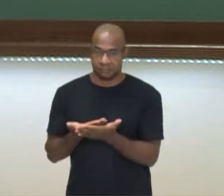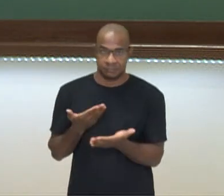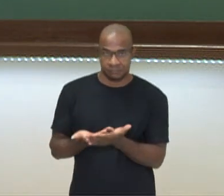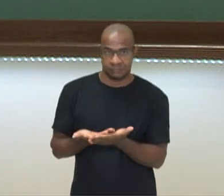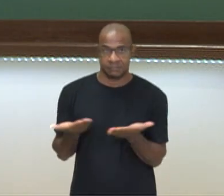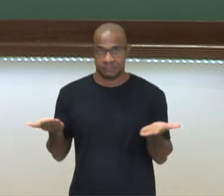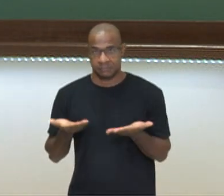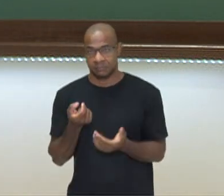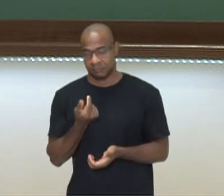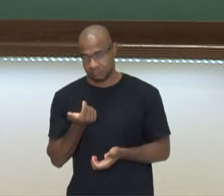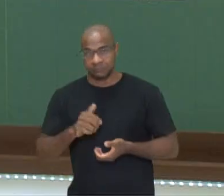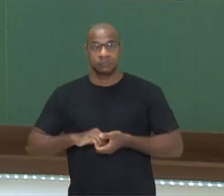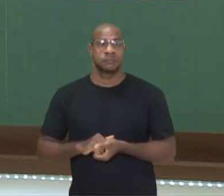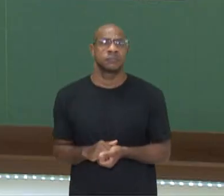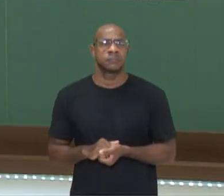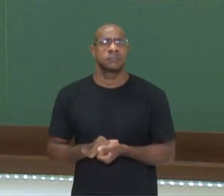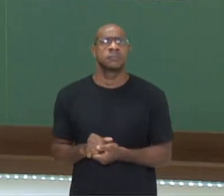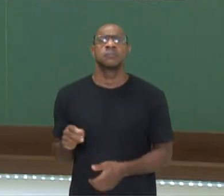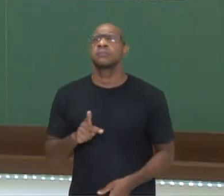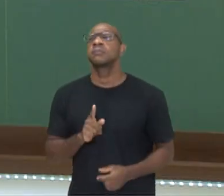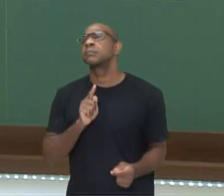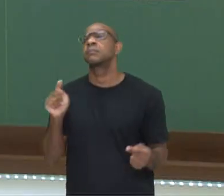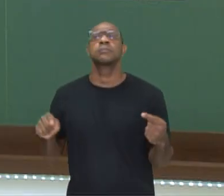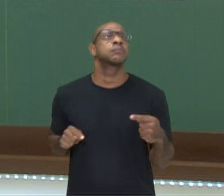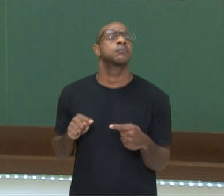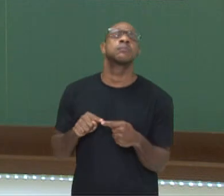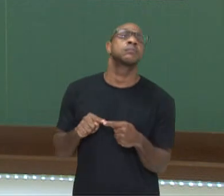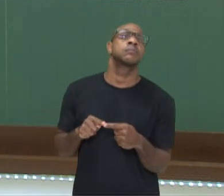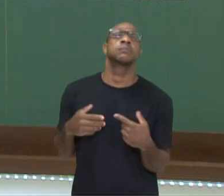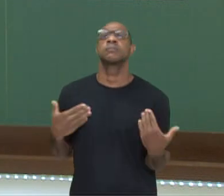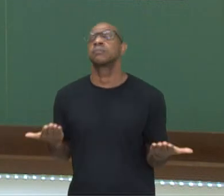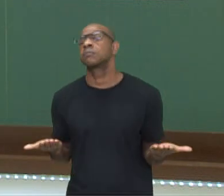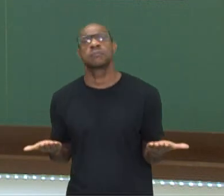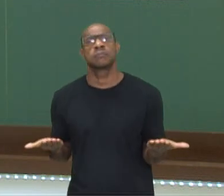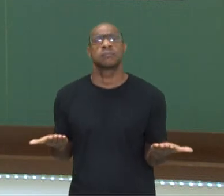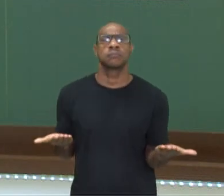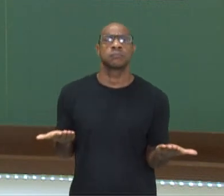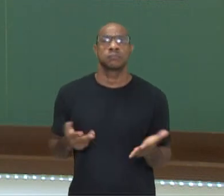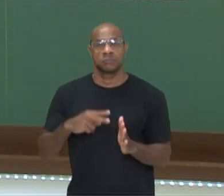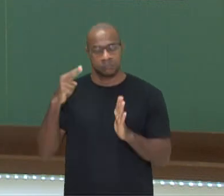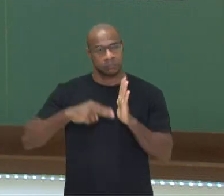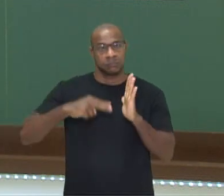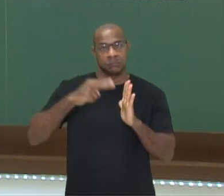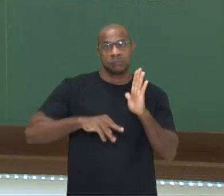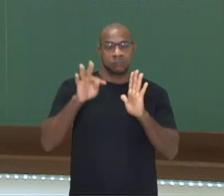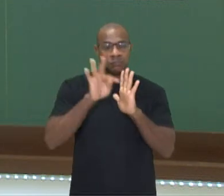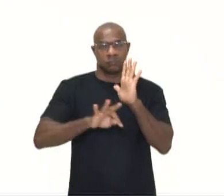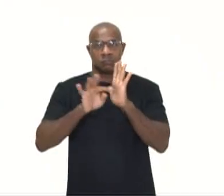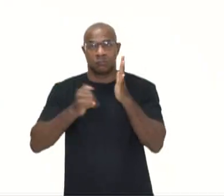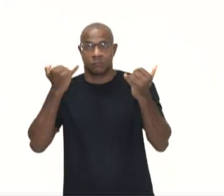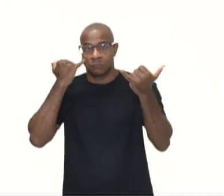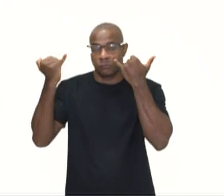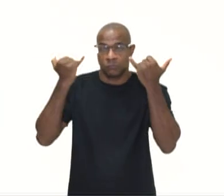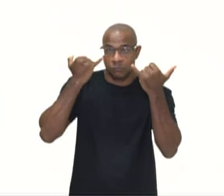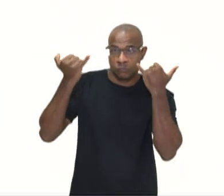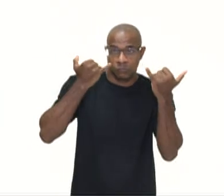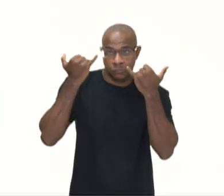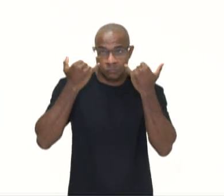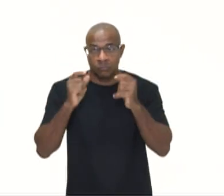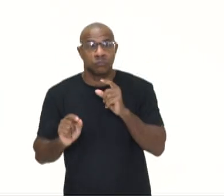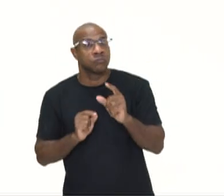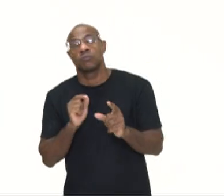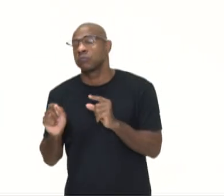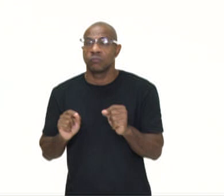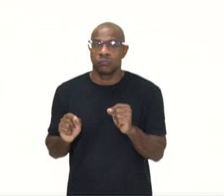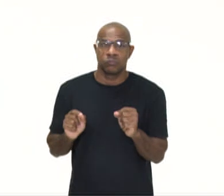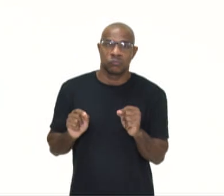lá? Professora, quais são os nossos objetivos? Nós vamos ler textos informativos sobre a origem